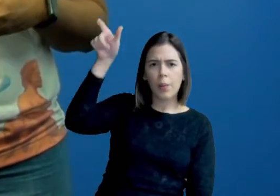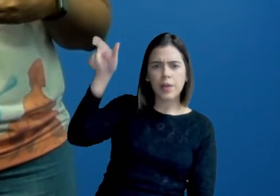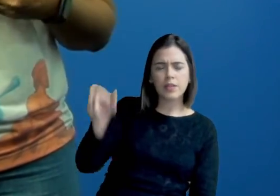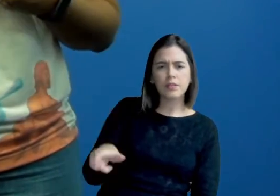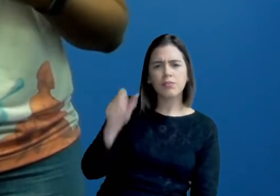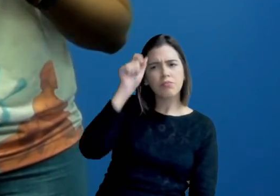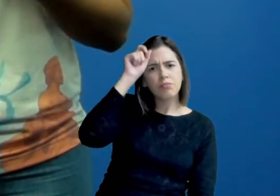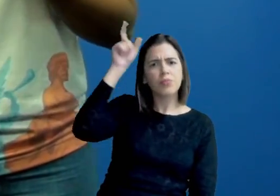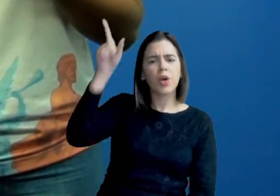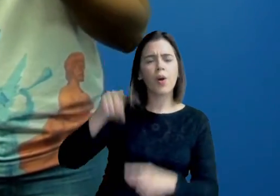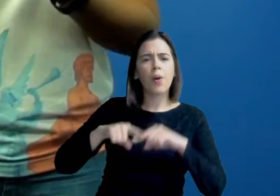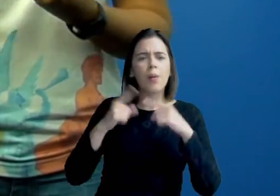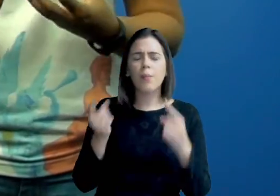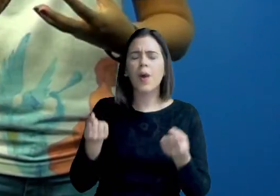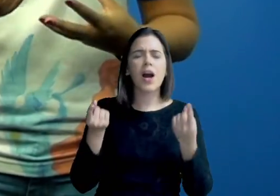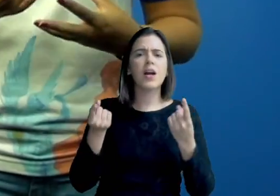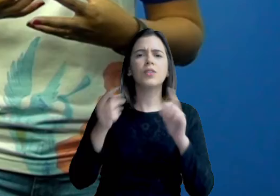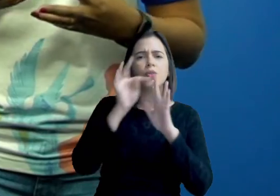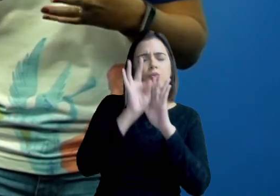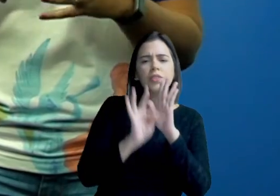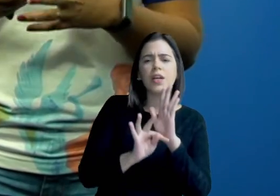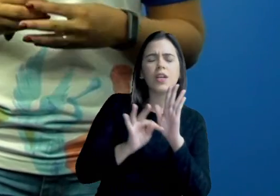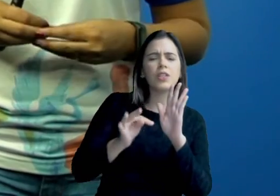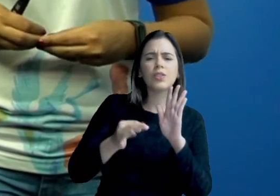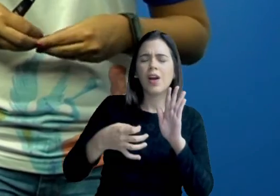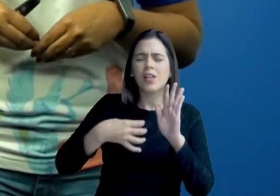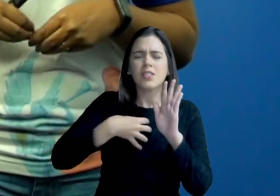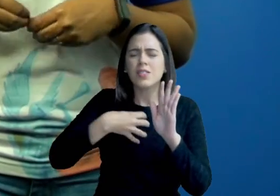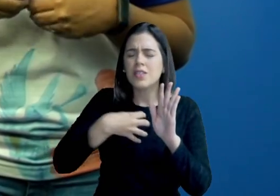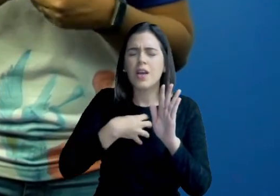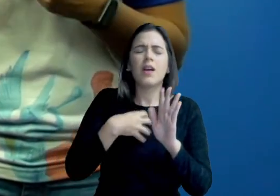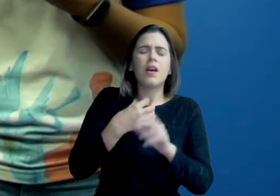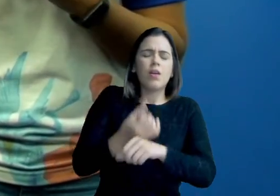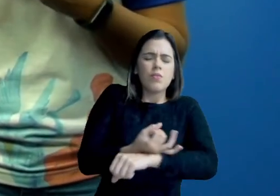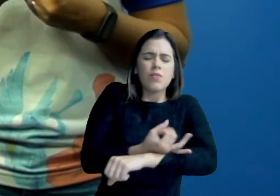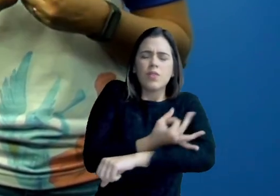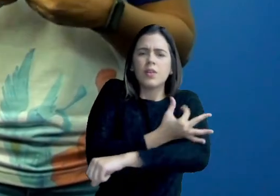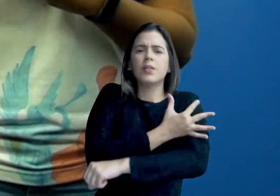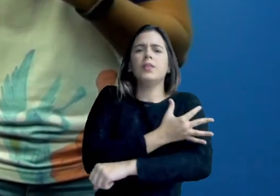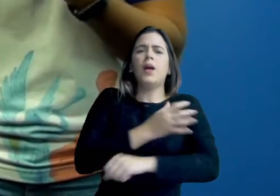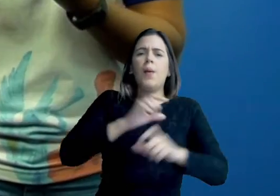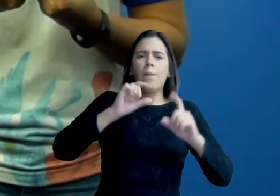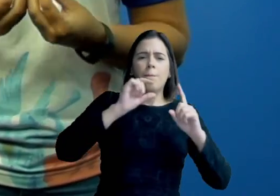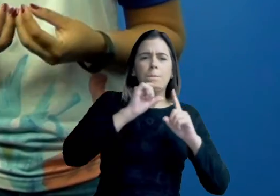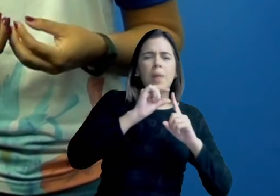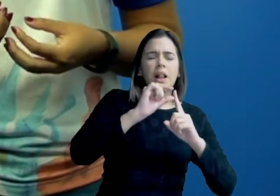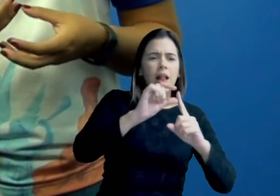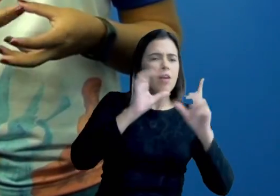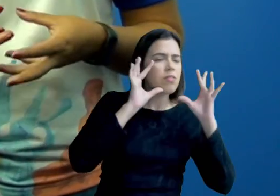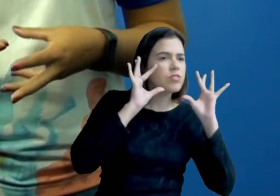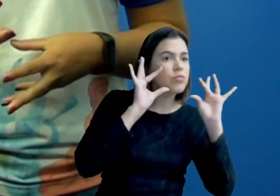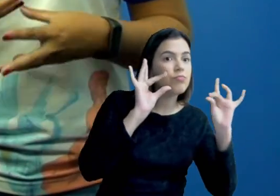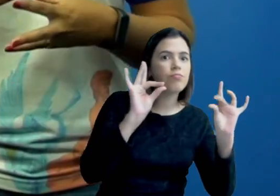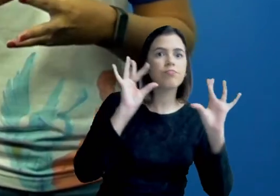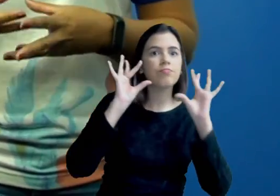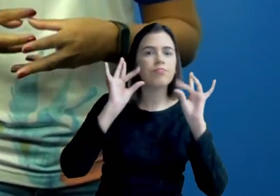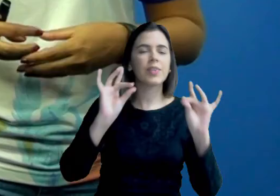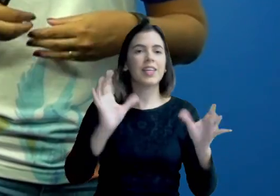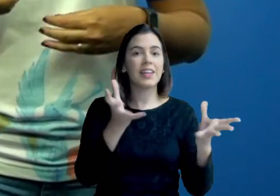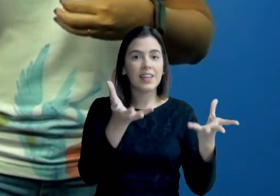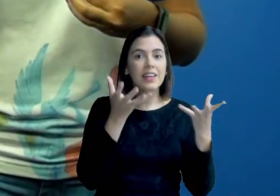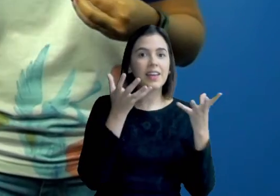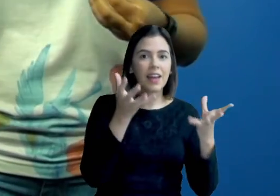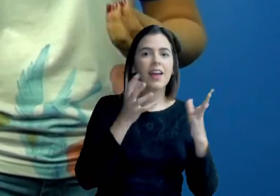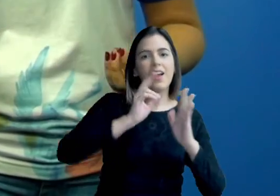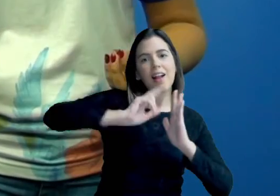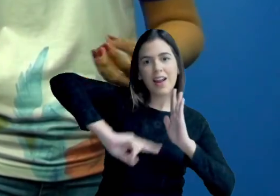ele coloca tanta emoção naquele texto, ele coloca palavras que prendem a nossa atenção, que nos